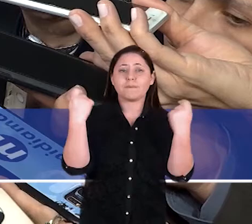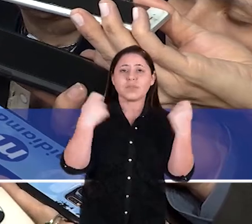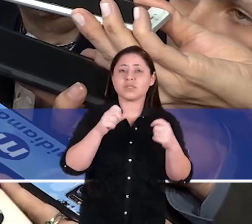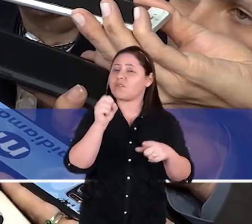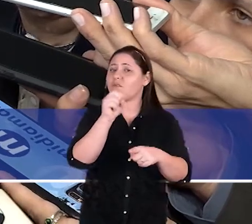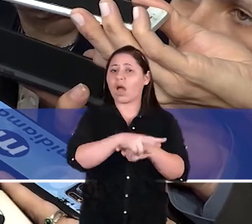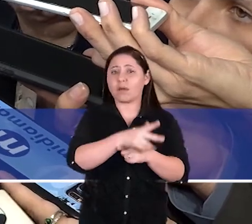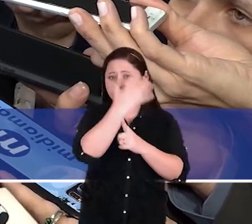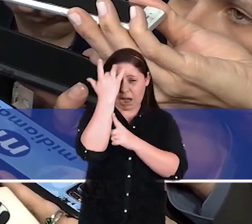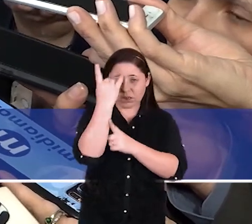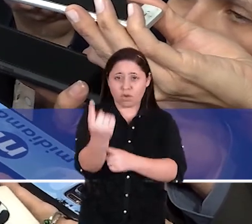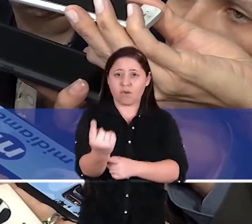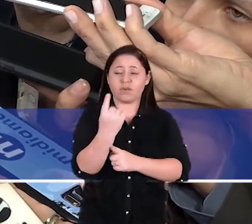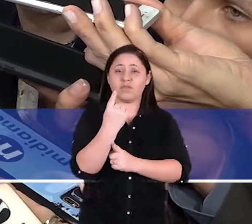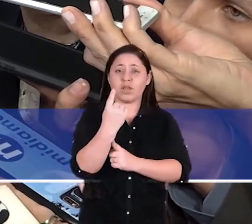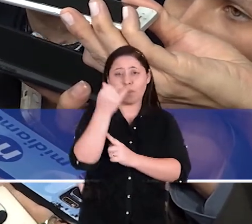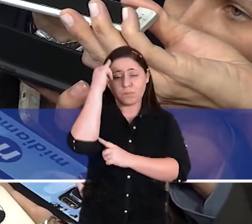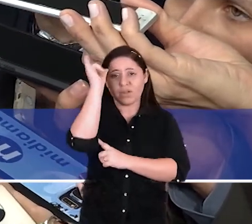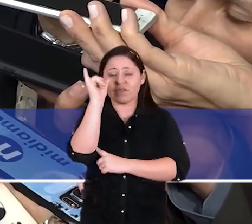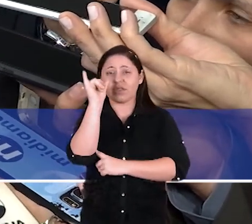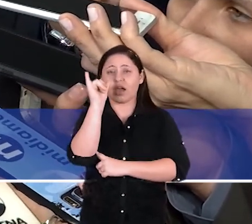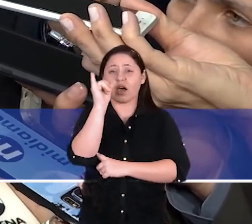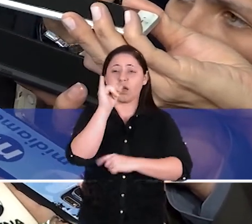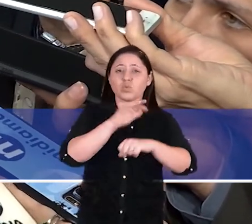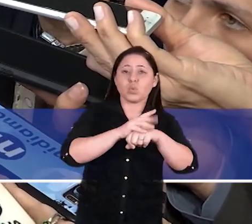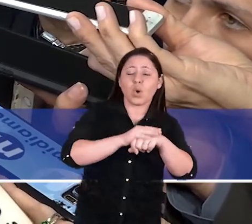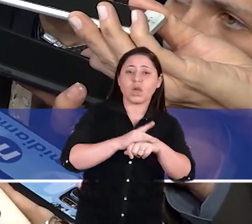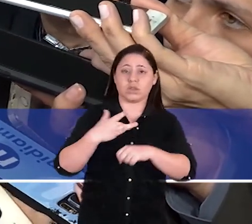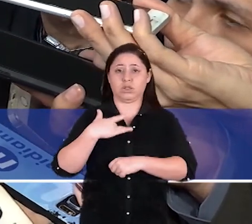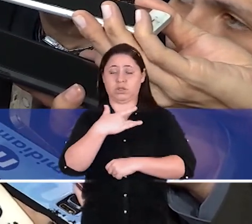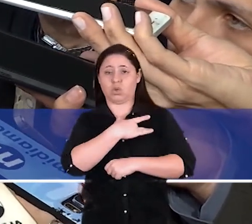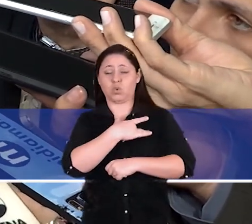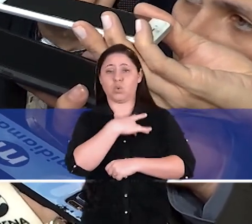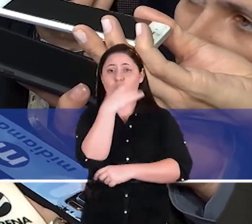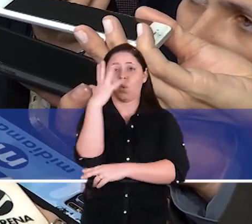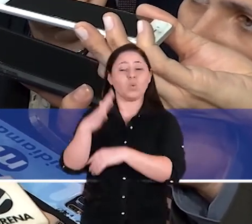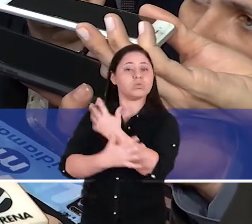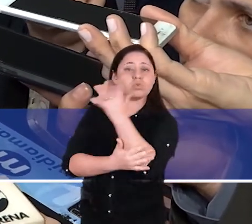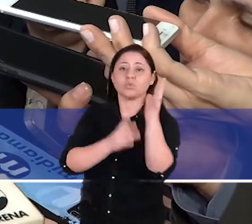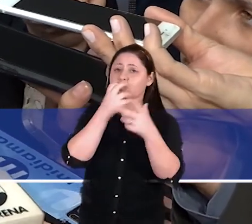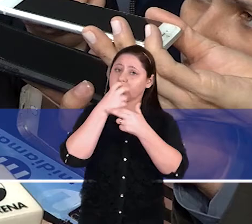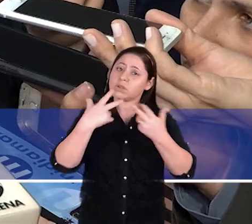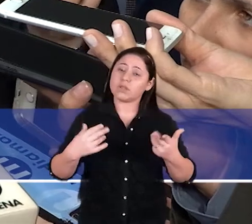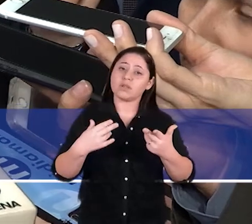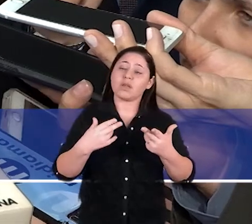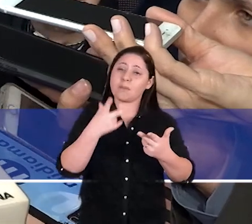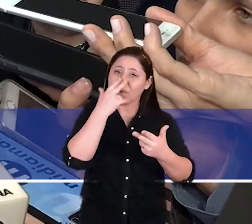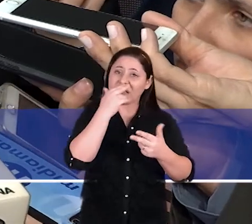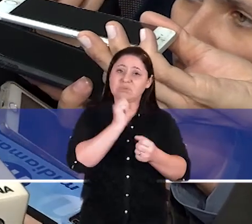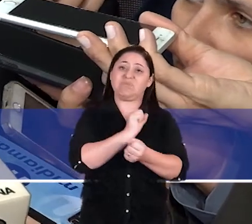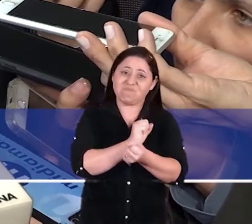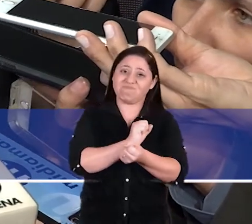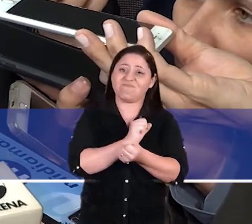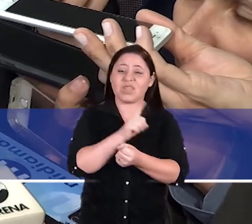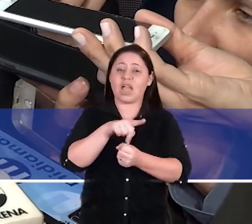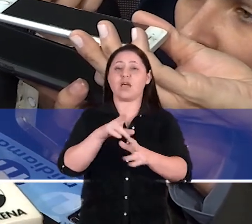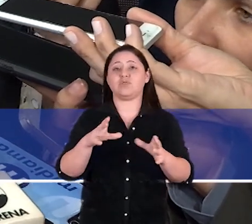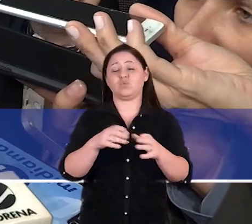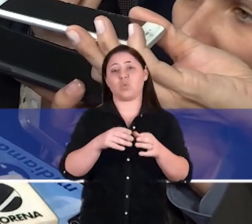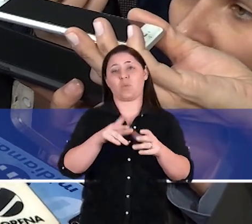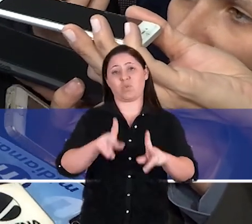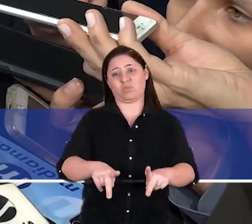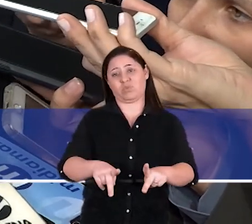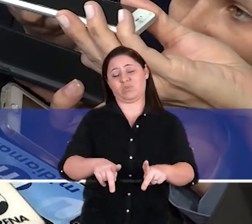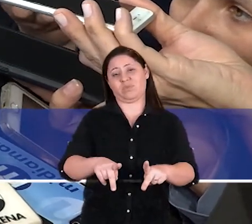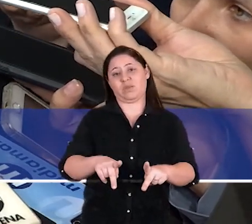emergencial, ou você precisa fazer uma contratação para combater um foco, ou na questão sanidade animal ou vegetal, você fica com as amarras